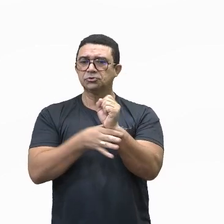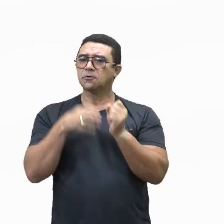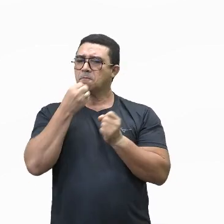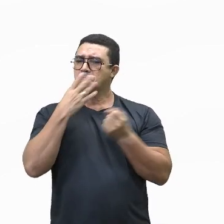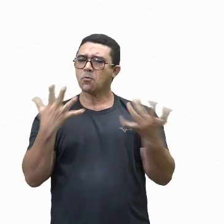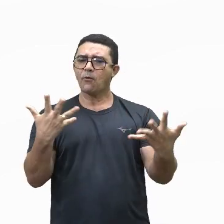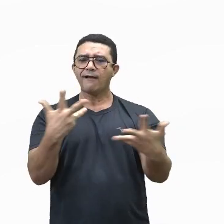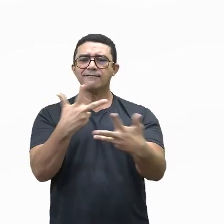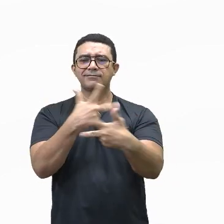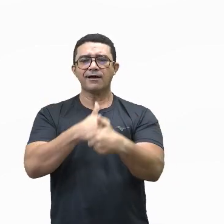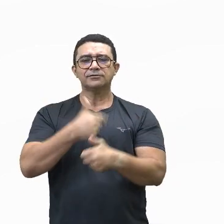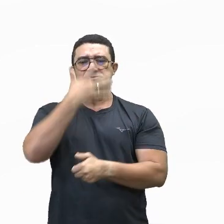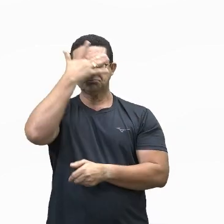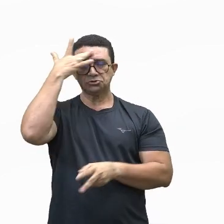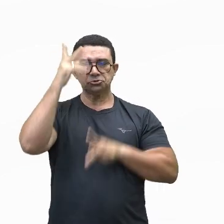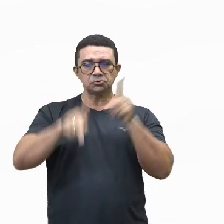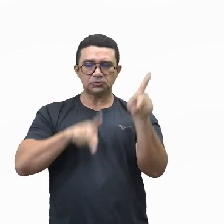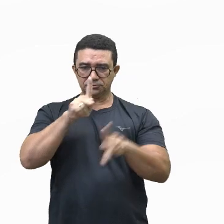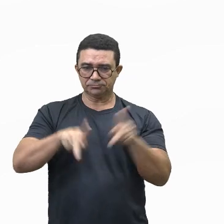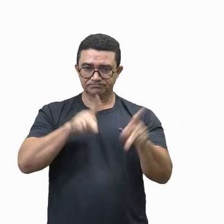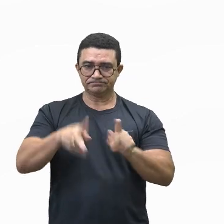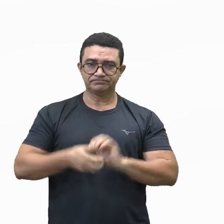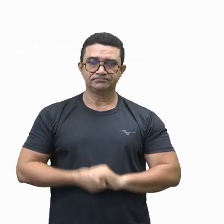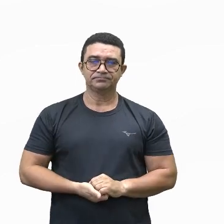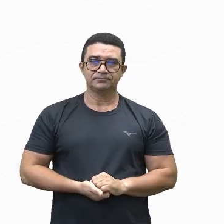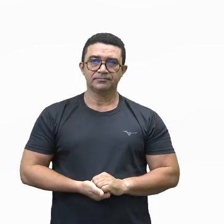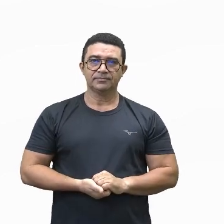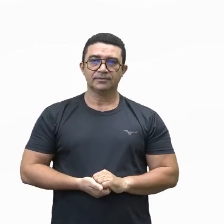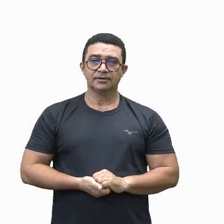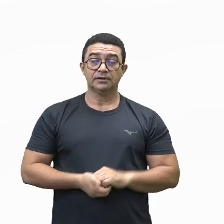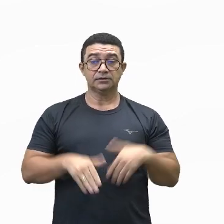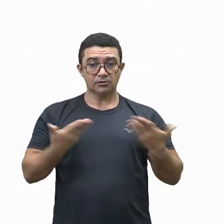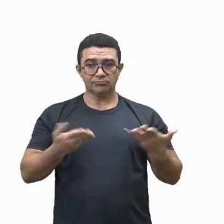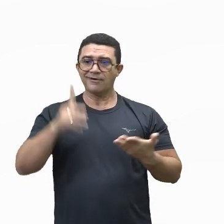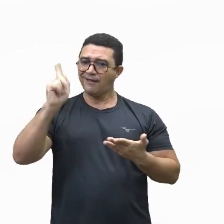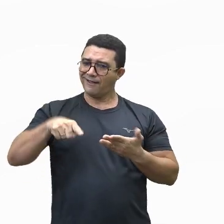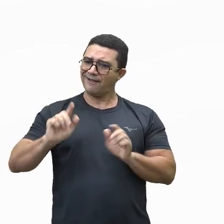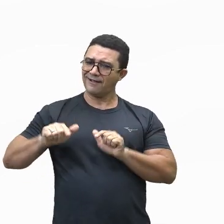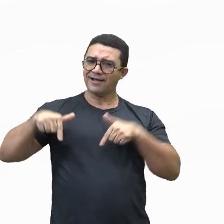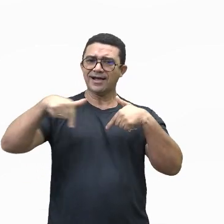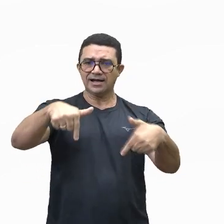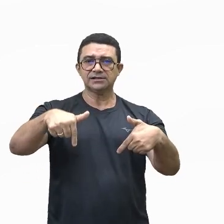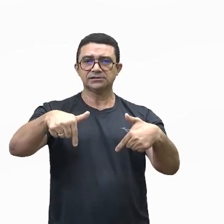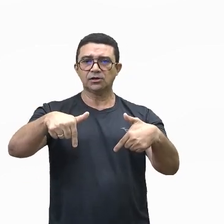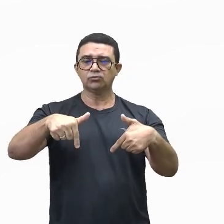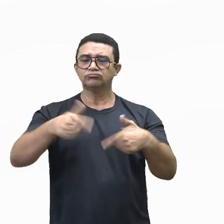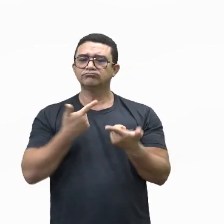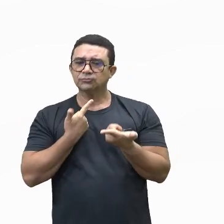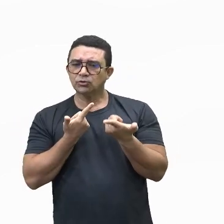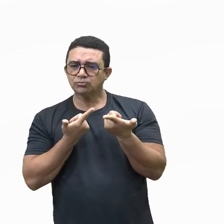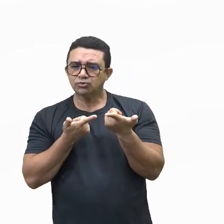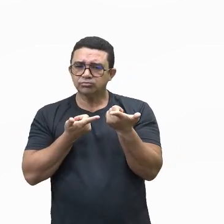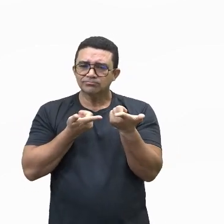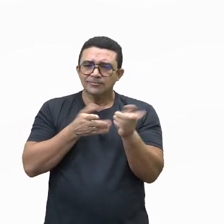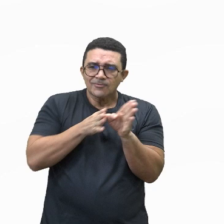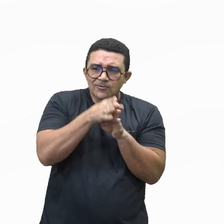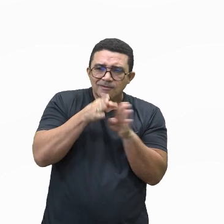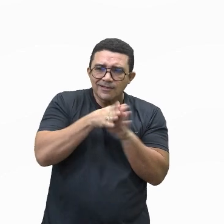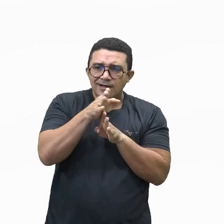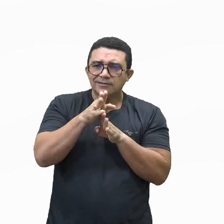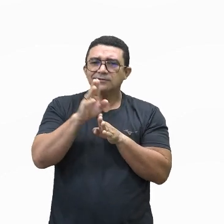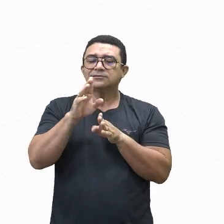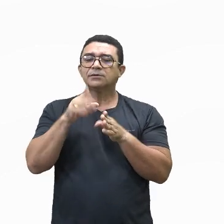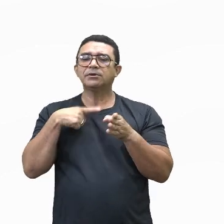da população. Portanto, podemos dizer que são ações orientadas por